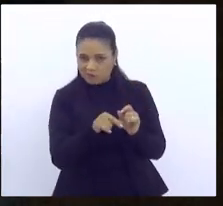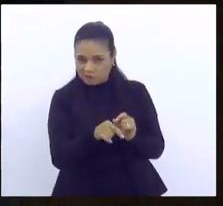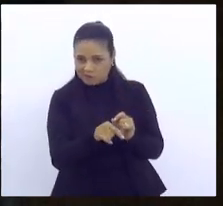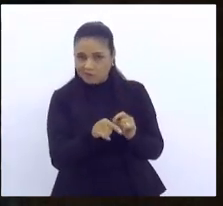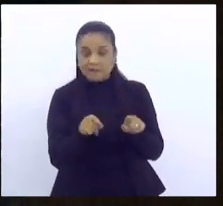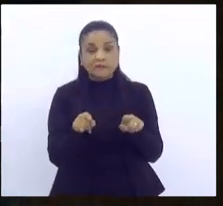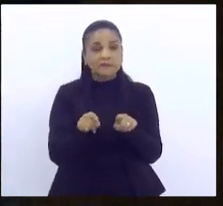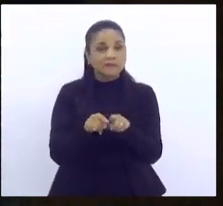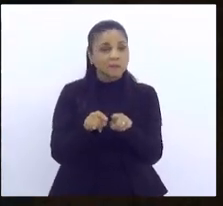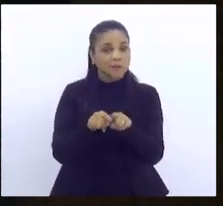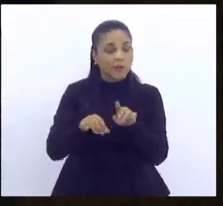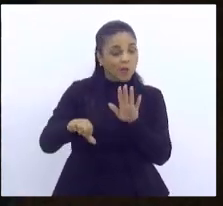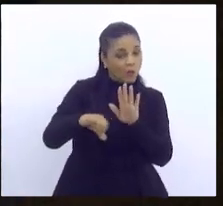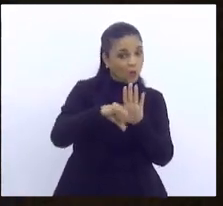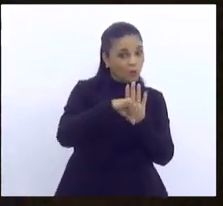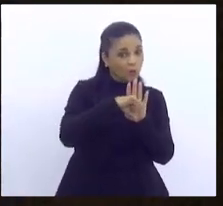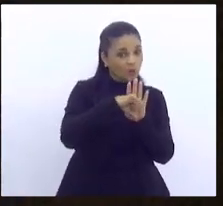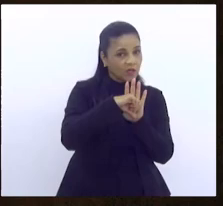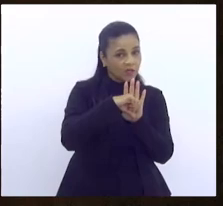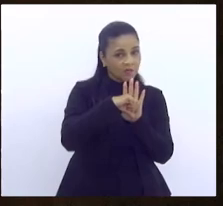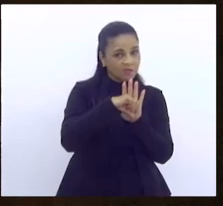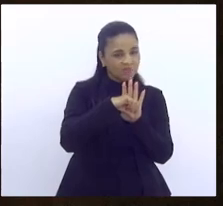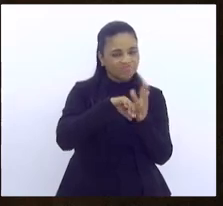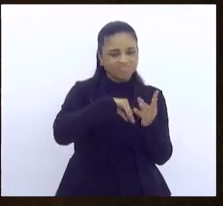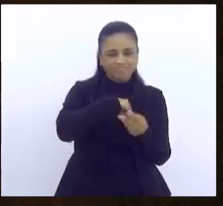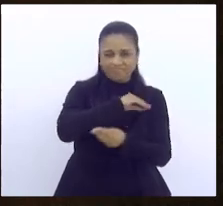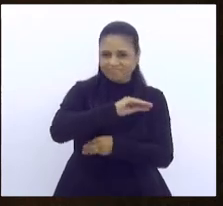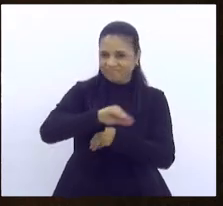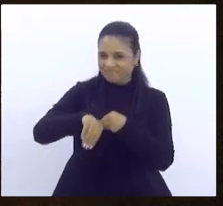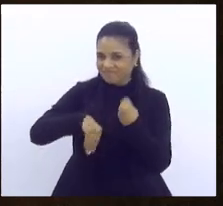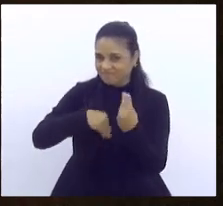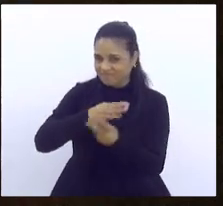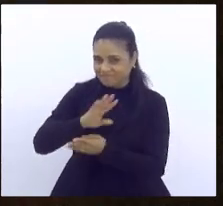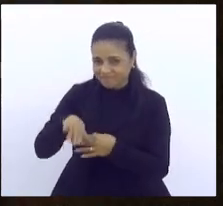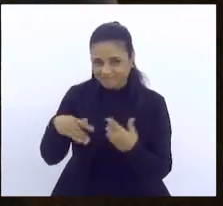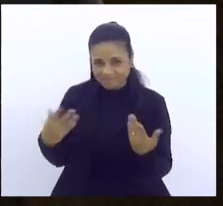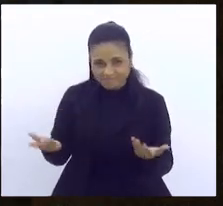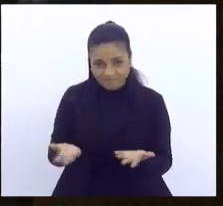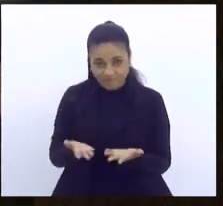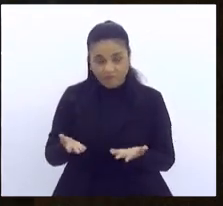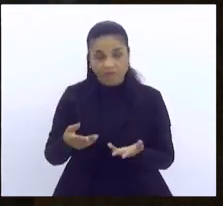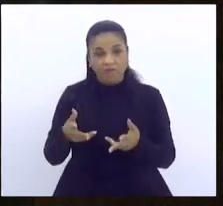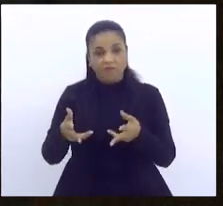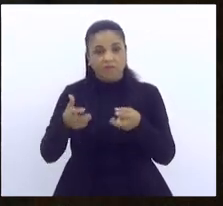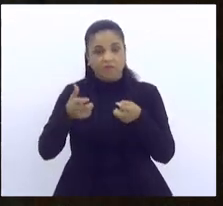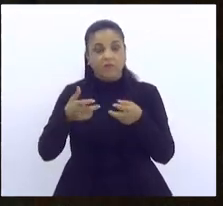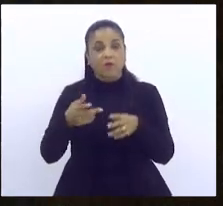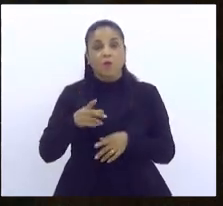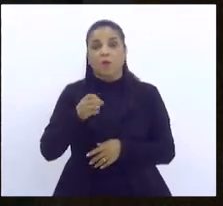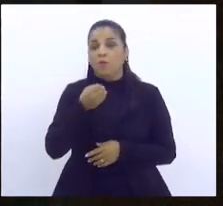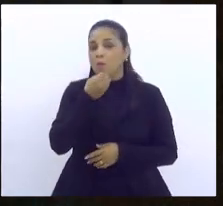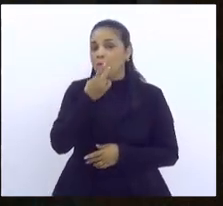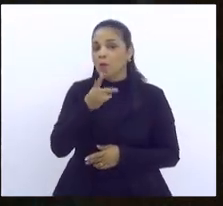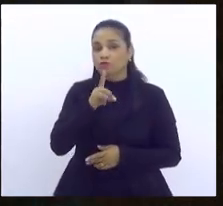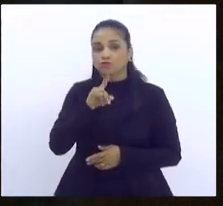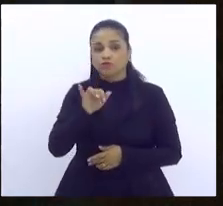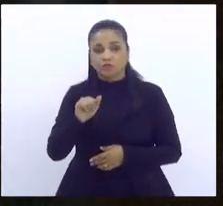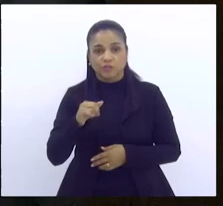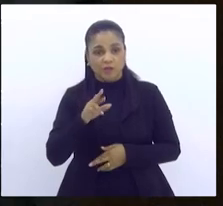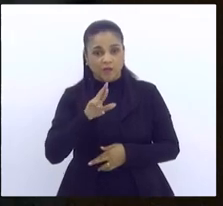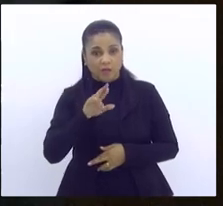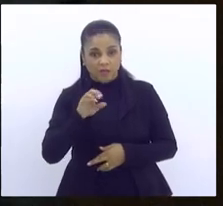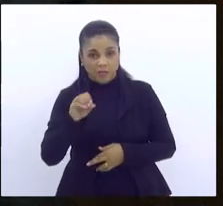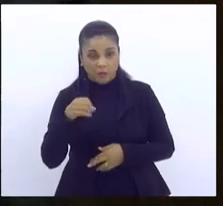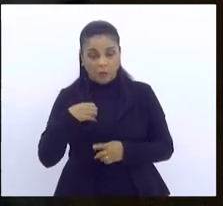como também ao crime desorganizado. O que vi hoje no Bom Dia Rio, em plena